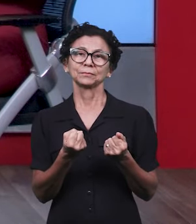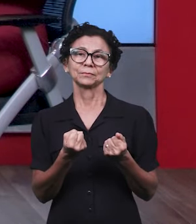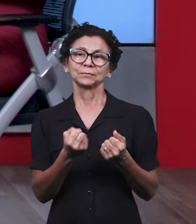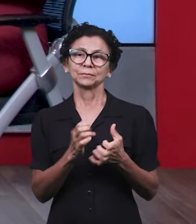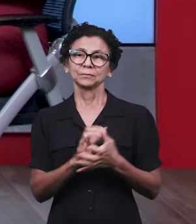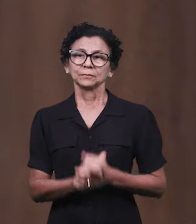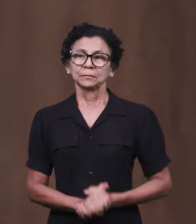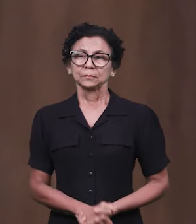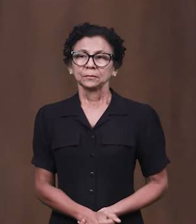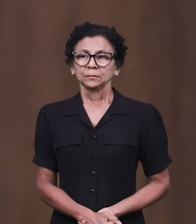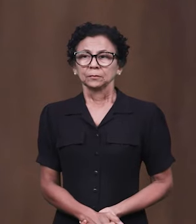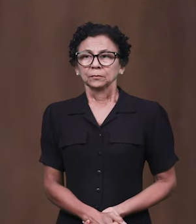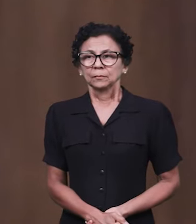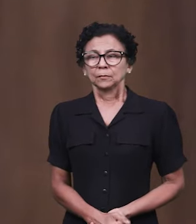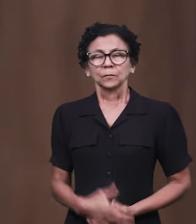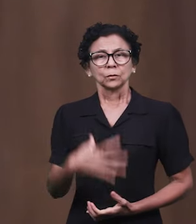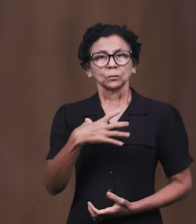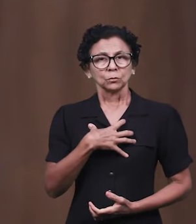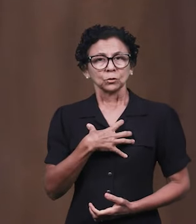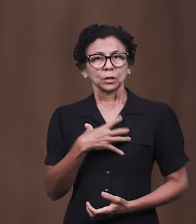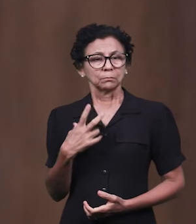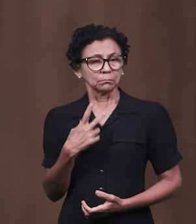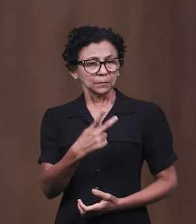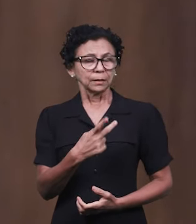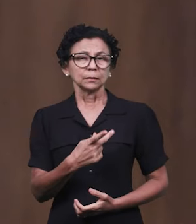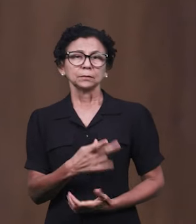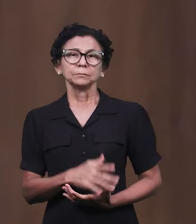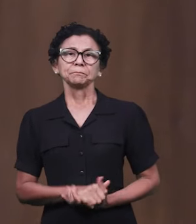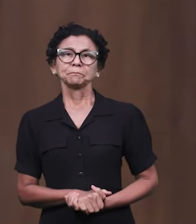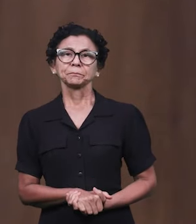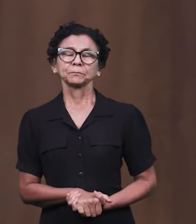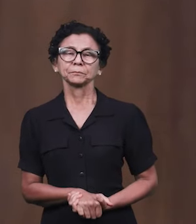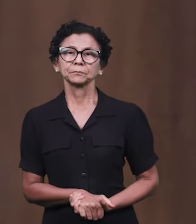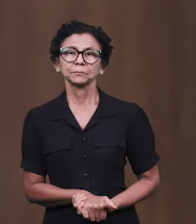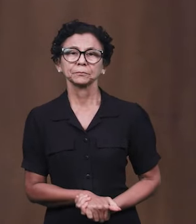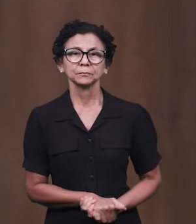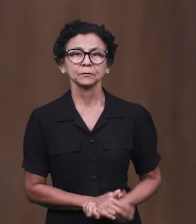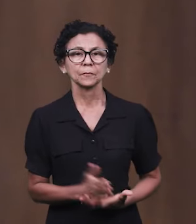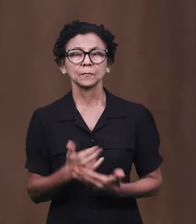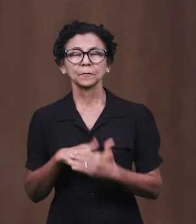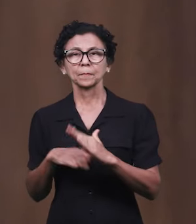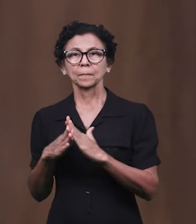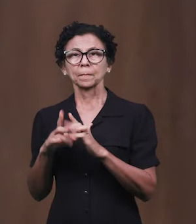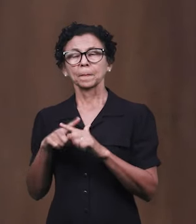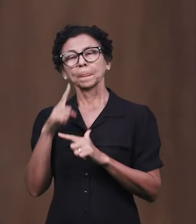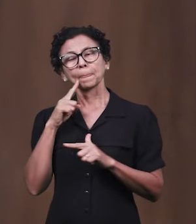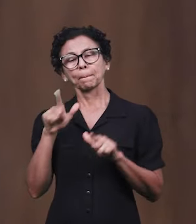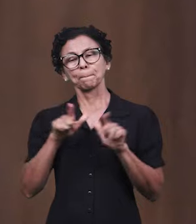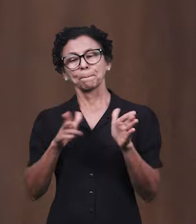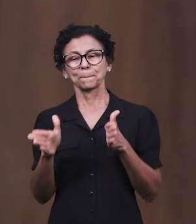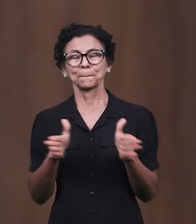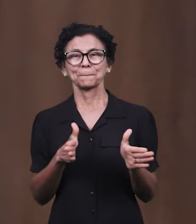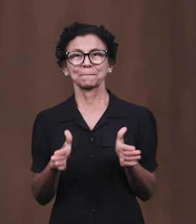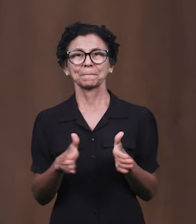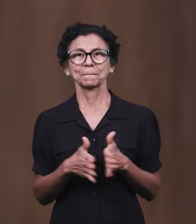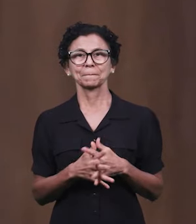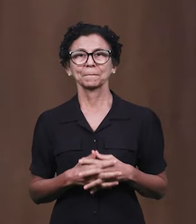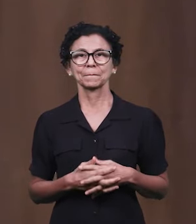o trabalho de acessibilidade na igreja, especialmente entre as